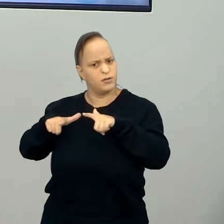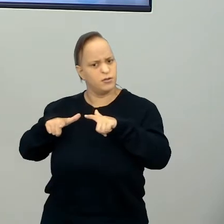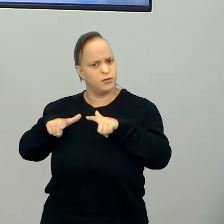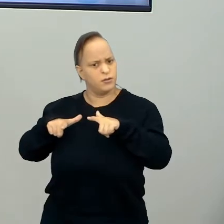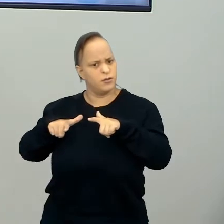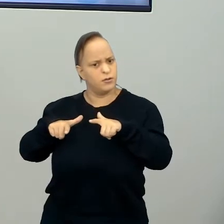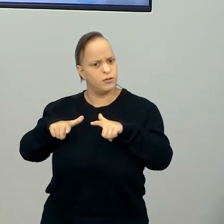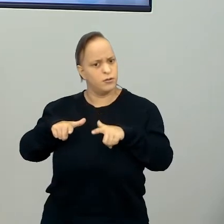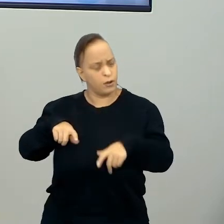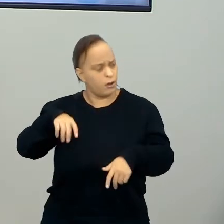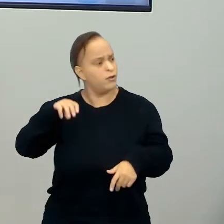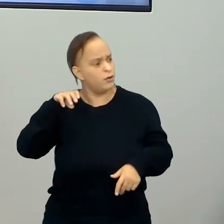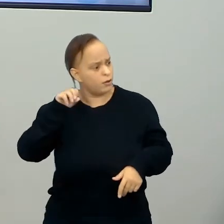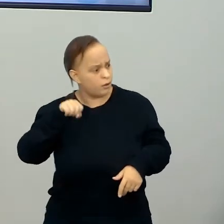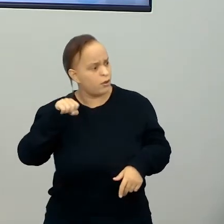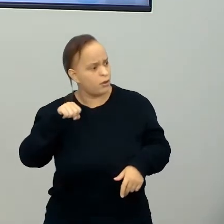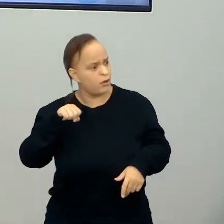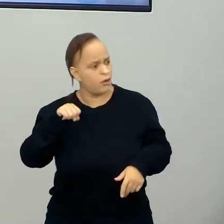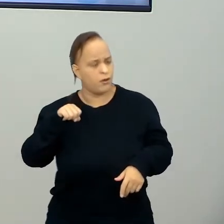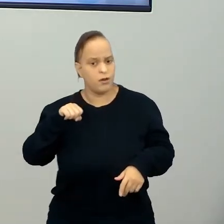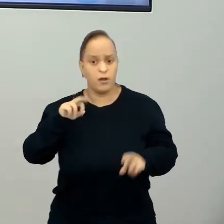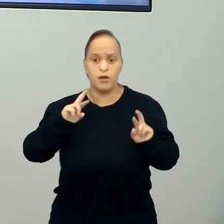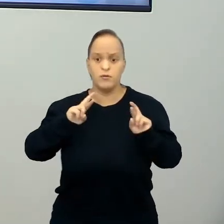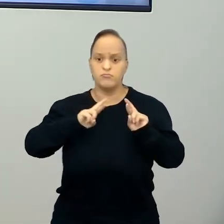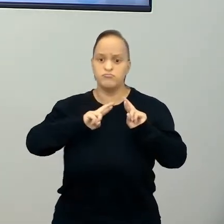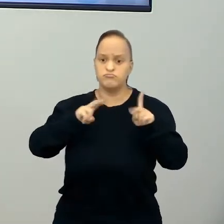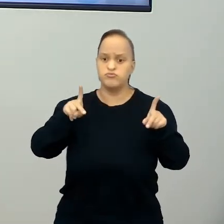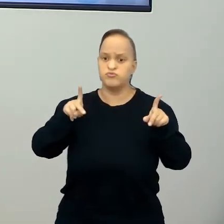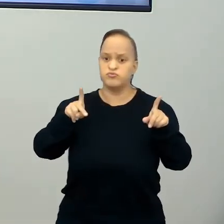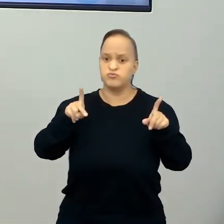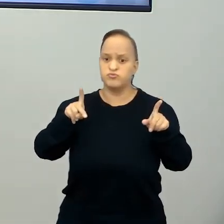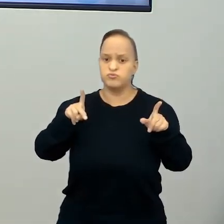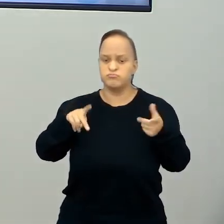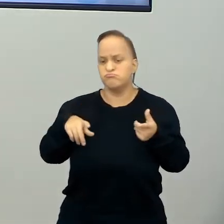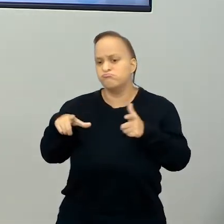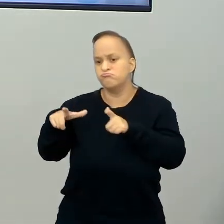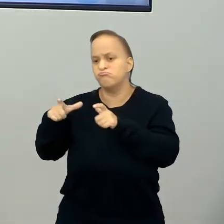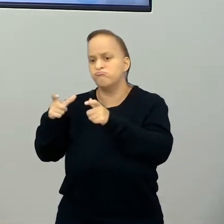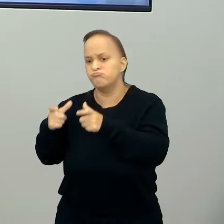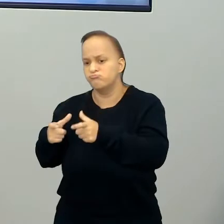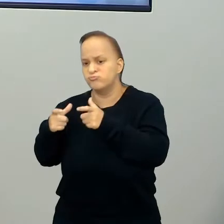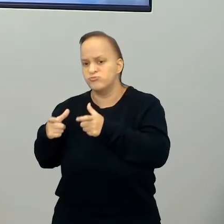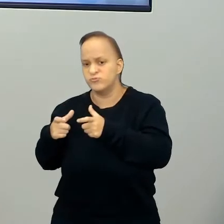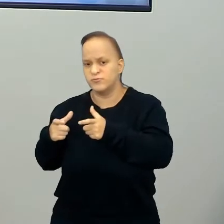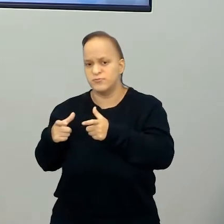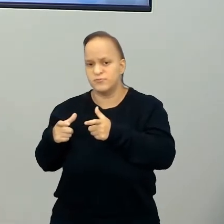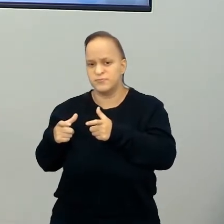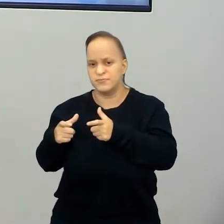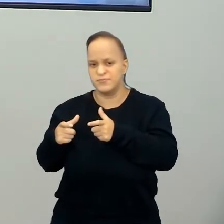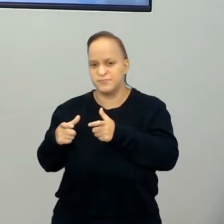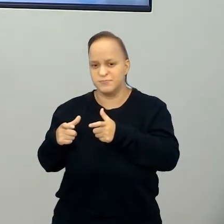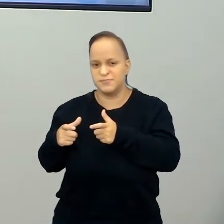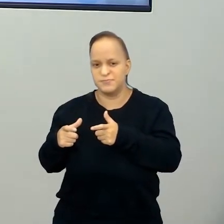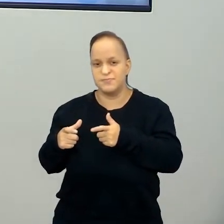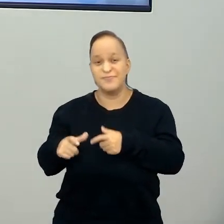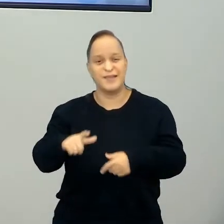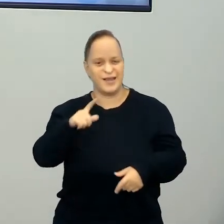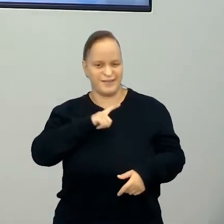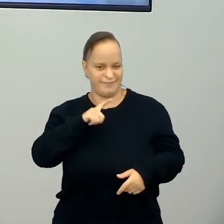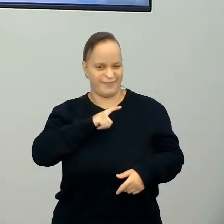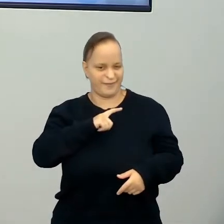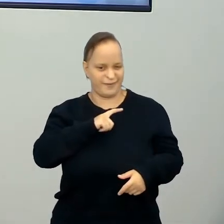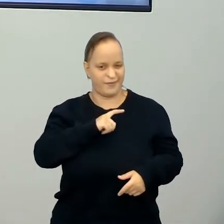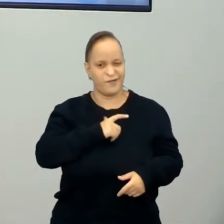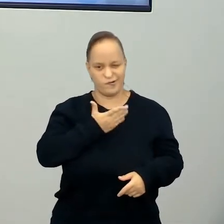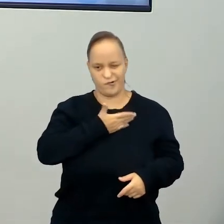gente muda de acordo com o que a situação pede. Eu vou dar um exemplo, não vou citar nomes, mas o pessoal daqui de trás... Tem um colega nosso,